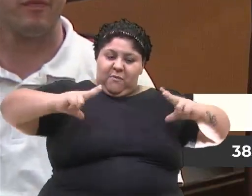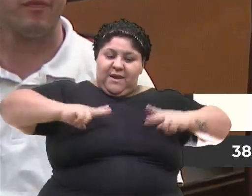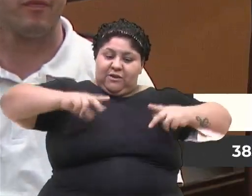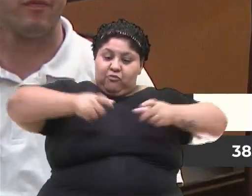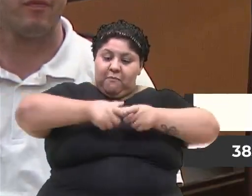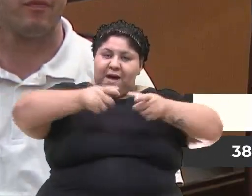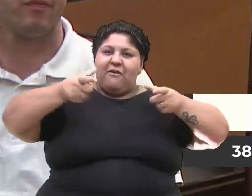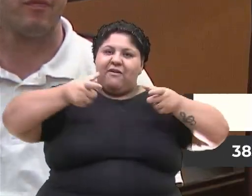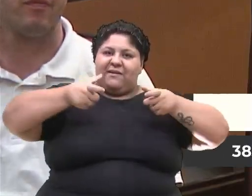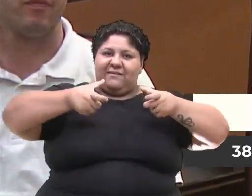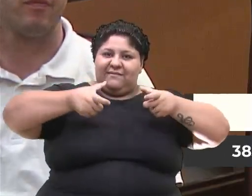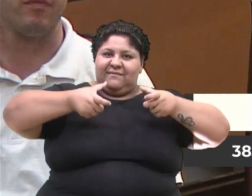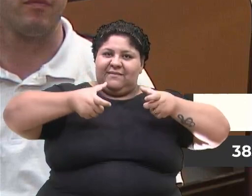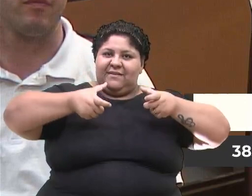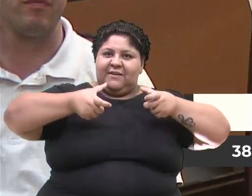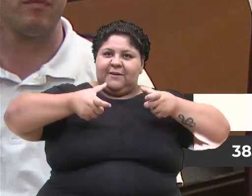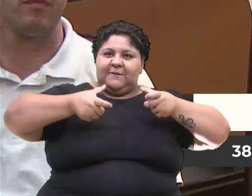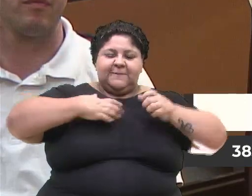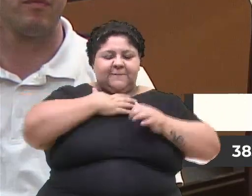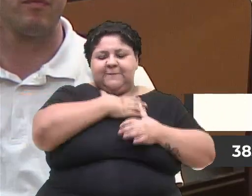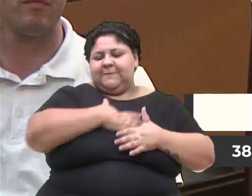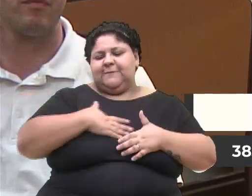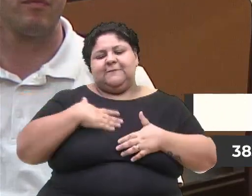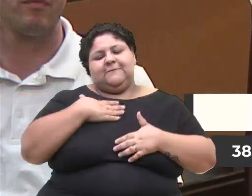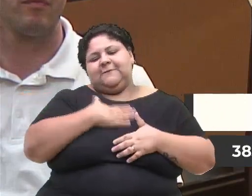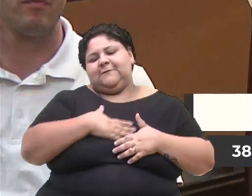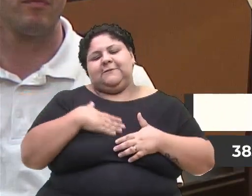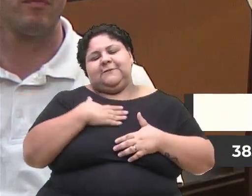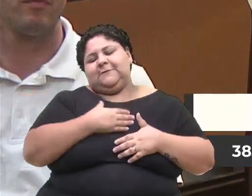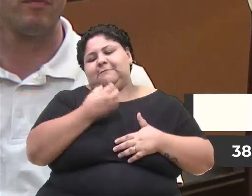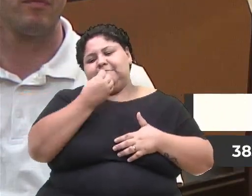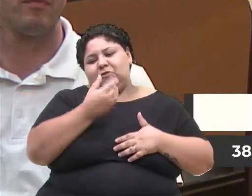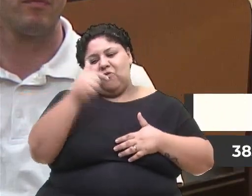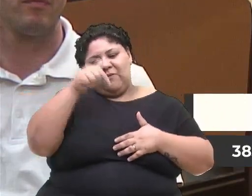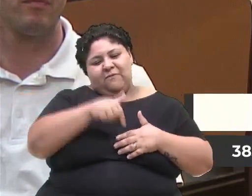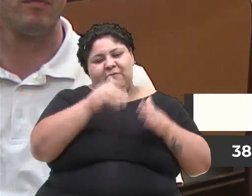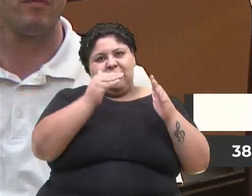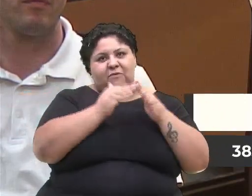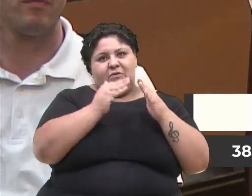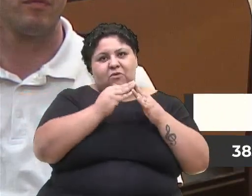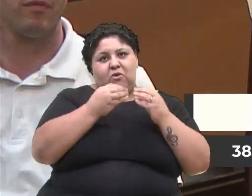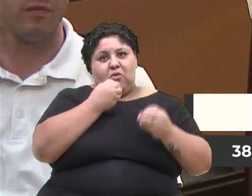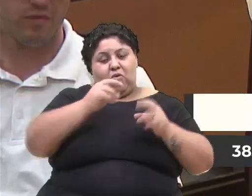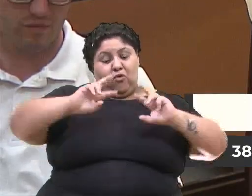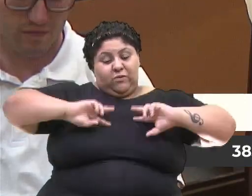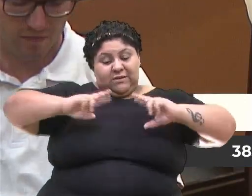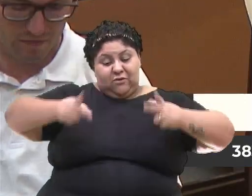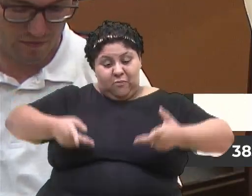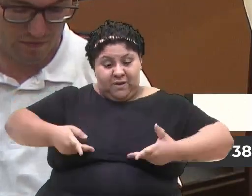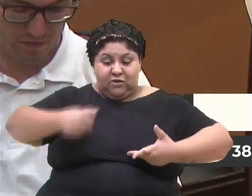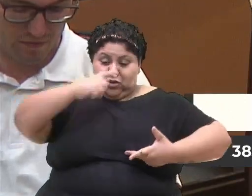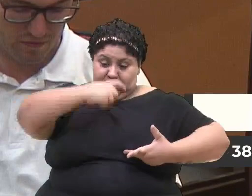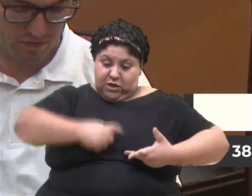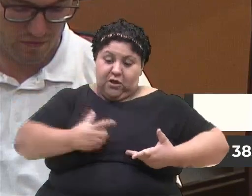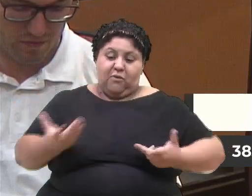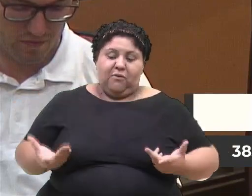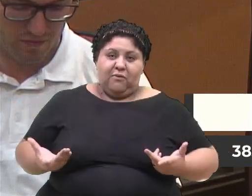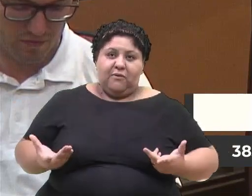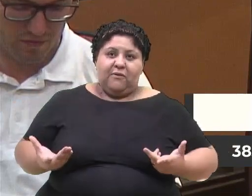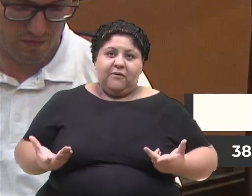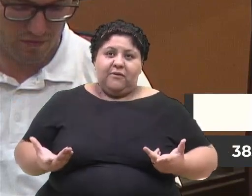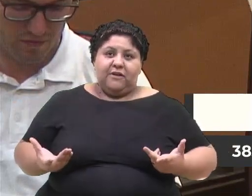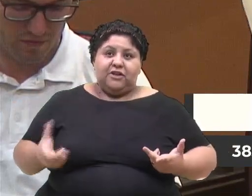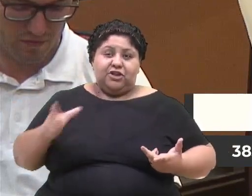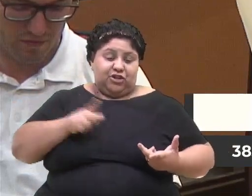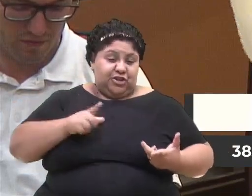talvez ele estaria ainda aqui entre nós. Então, hoje o meu voto, sim, eu tenho certeza que vamos juntos,